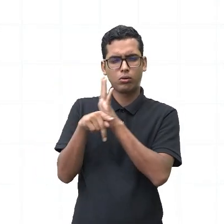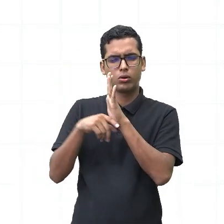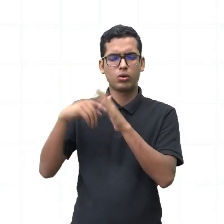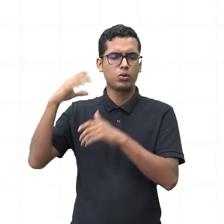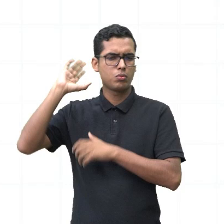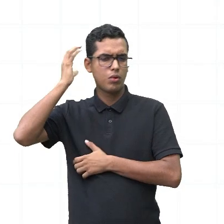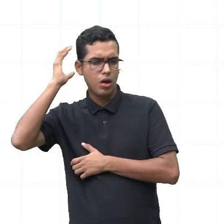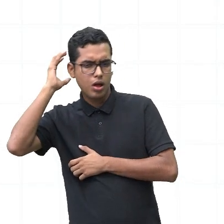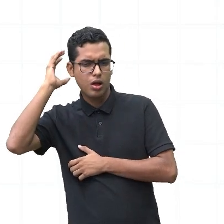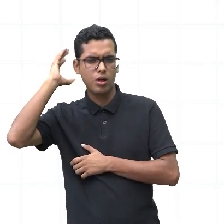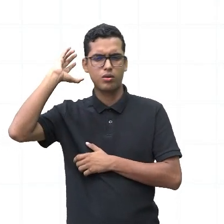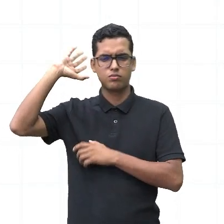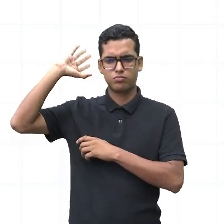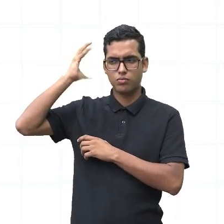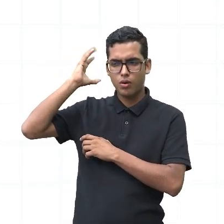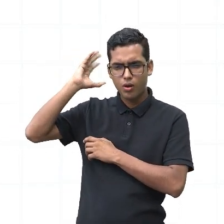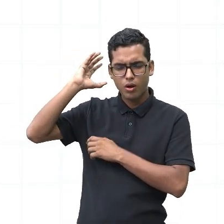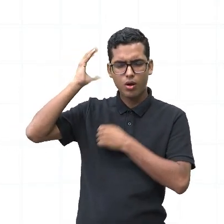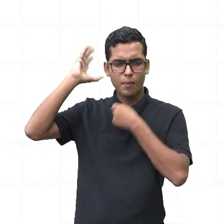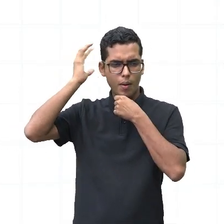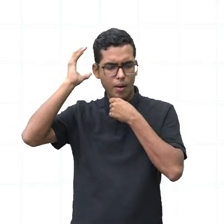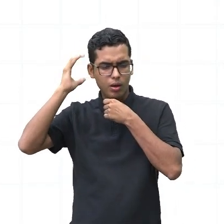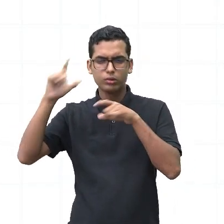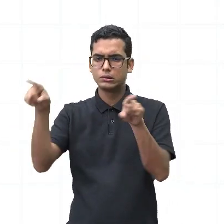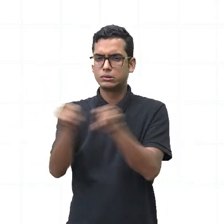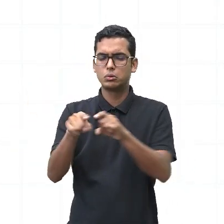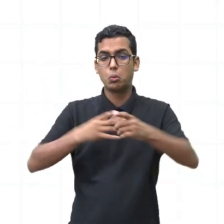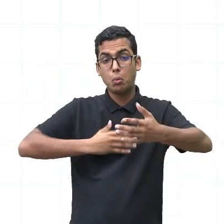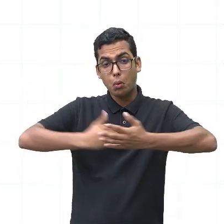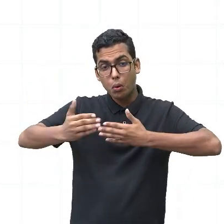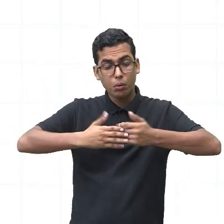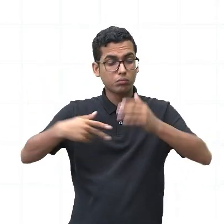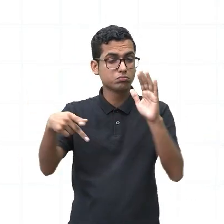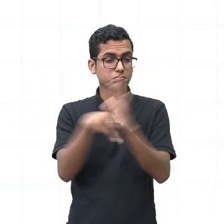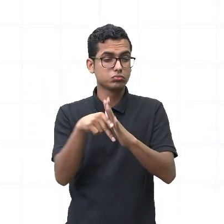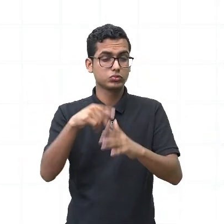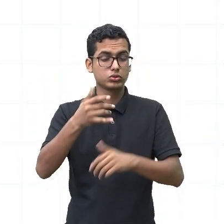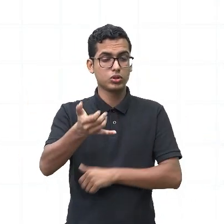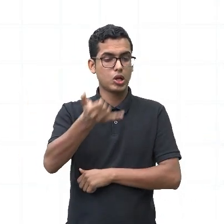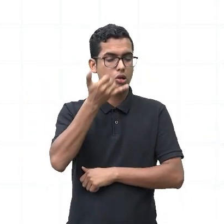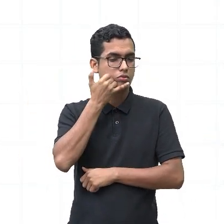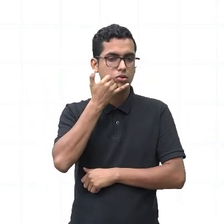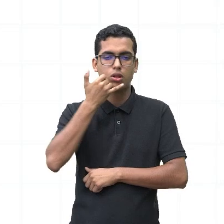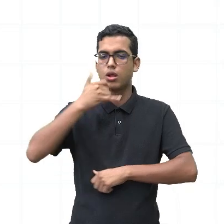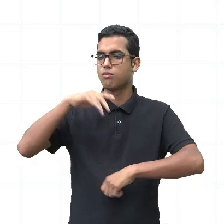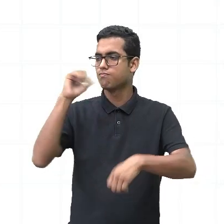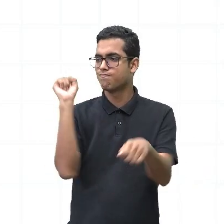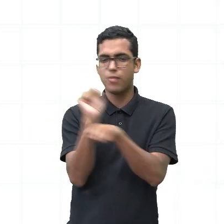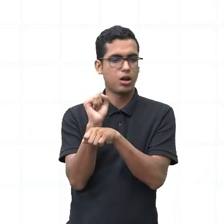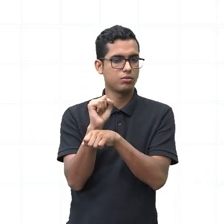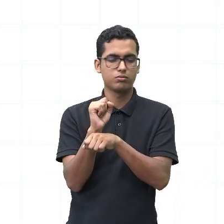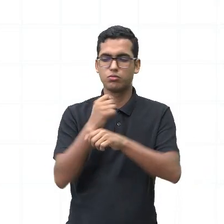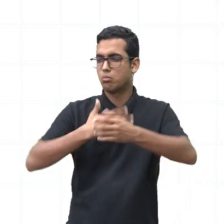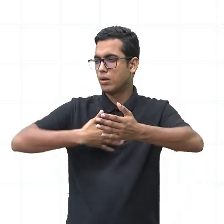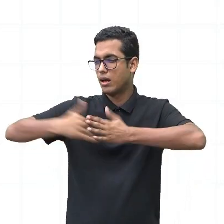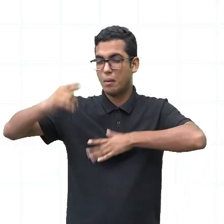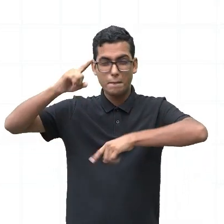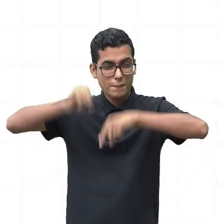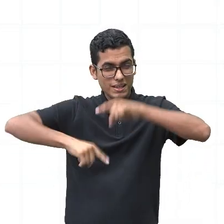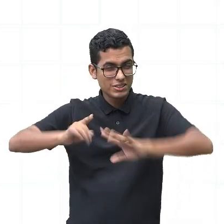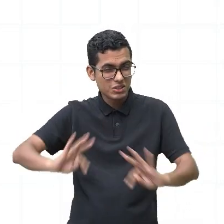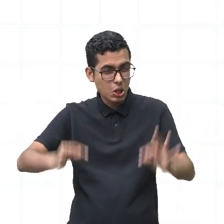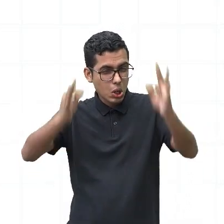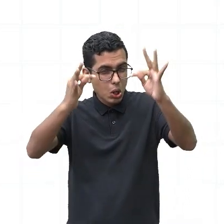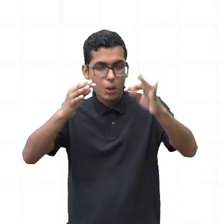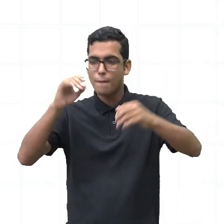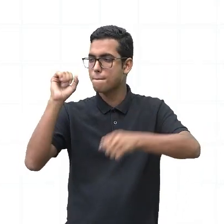toda comunicação eletrônica, qualquer equipamento eletrônico param de funcionar. Não funciona de jeito nenhum, nem